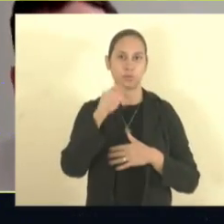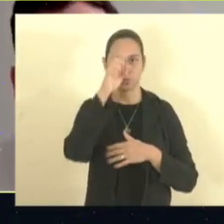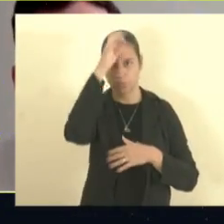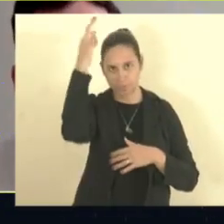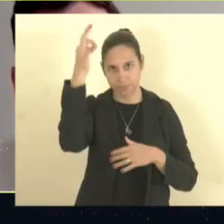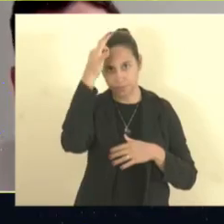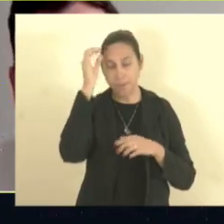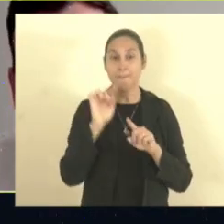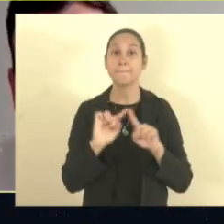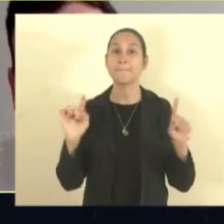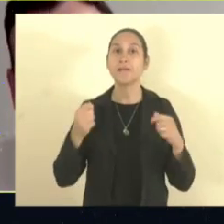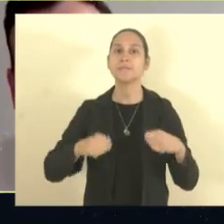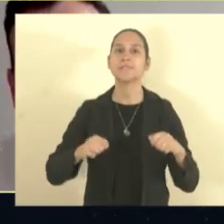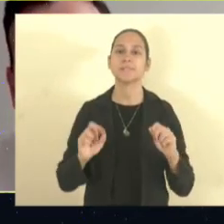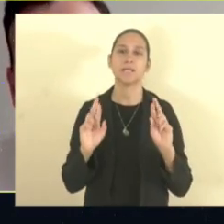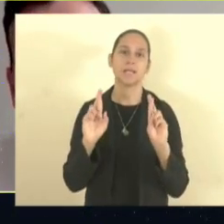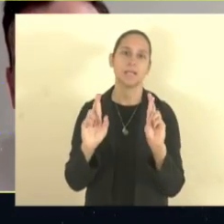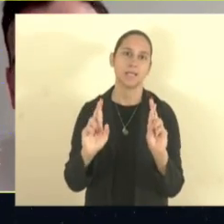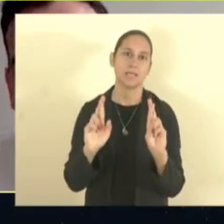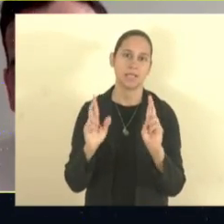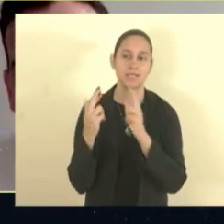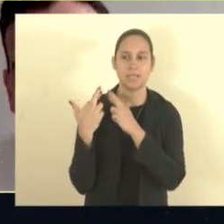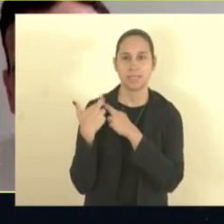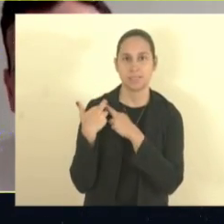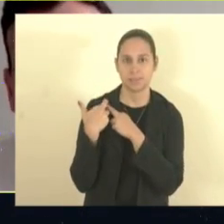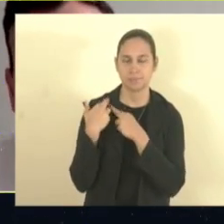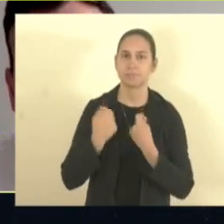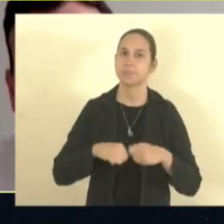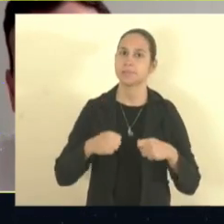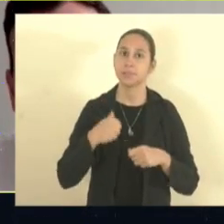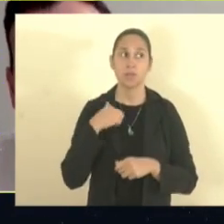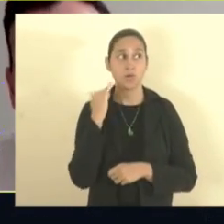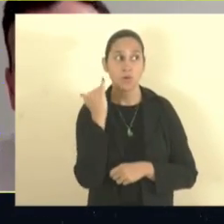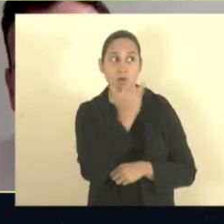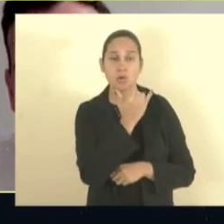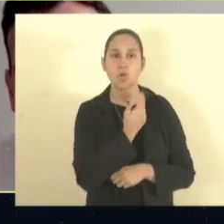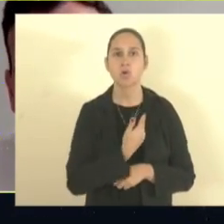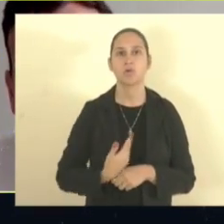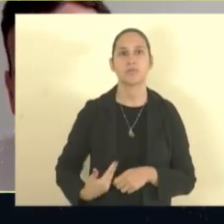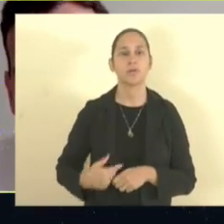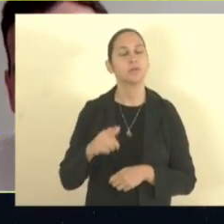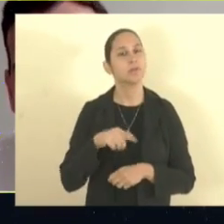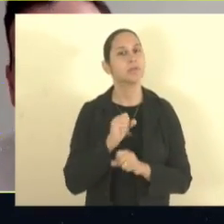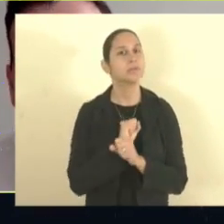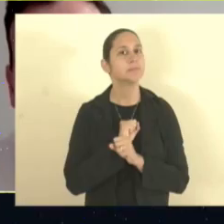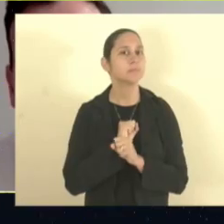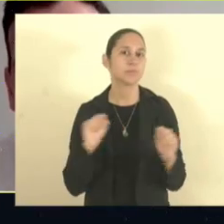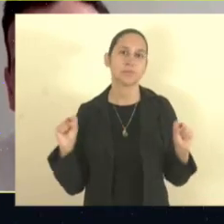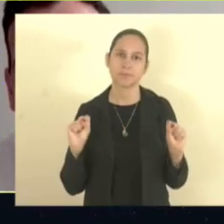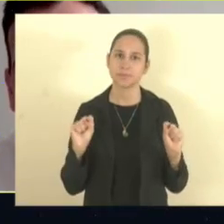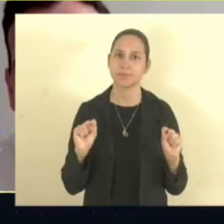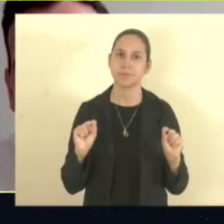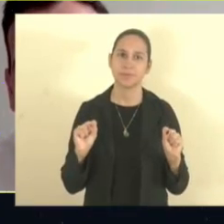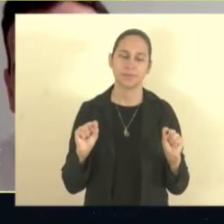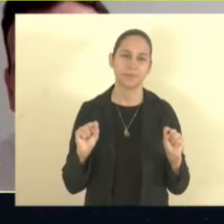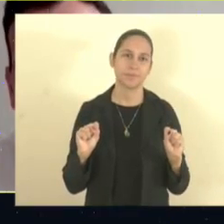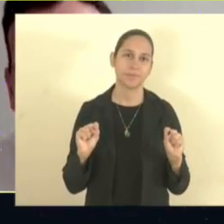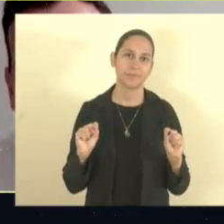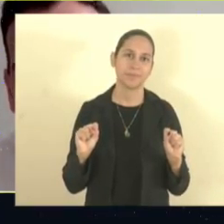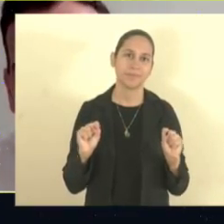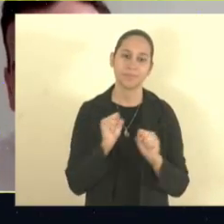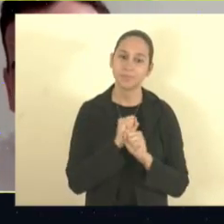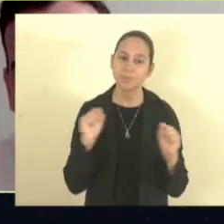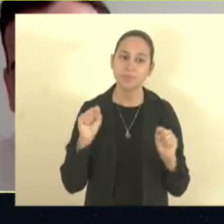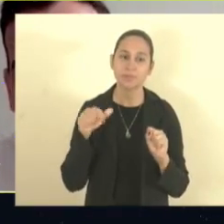ter responsabilidade e respeito. E aí eu quero falar isso ao governo do Estado. É impossível enxergar a